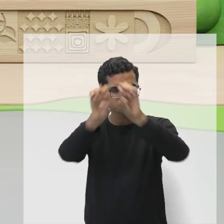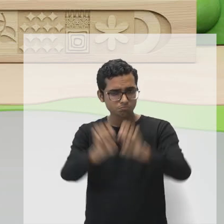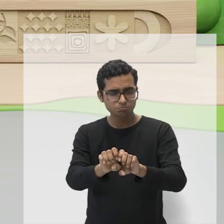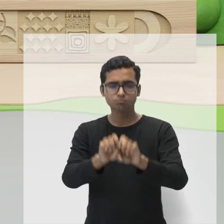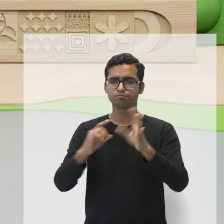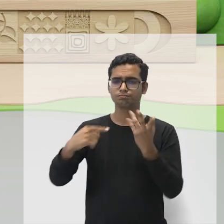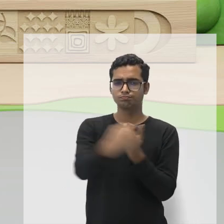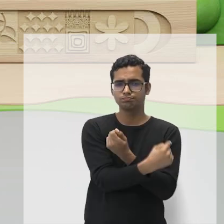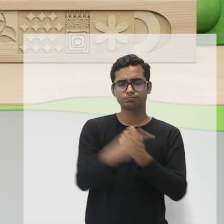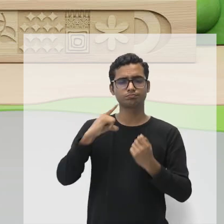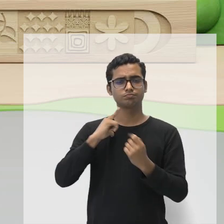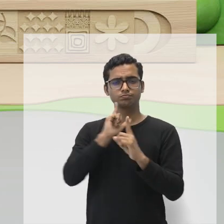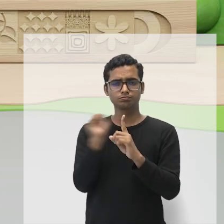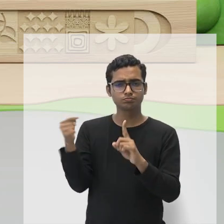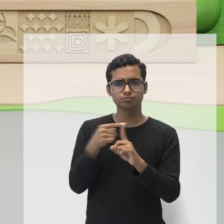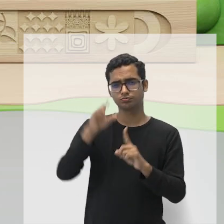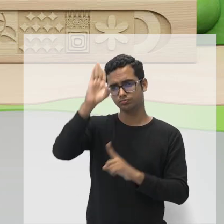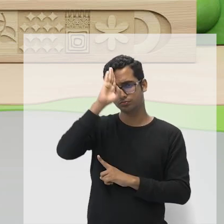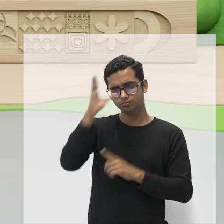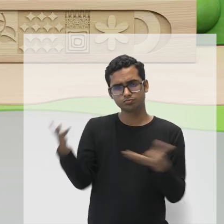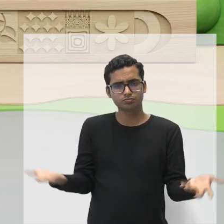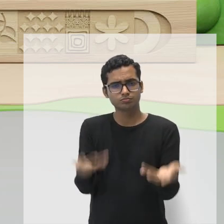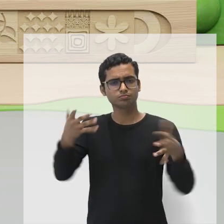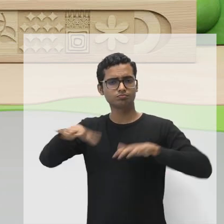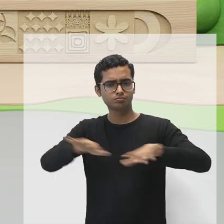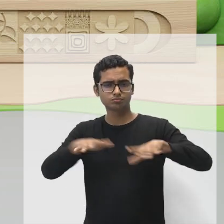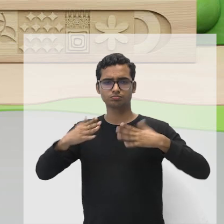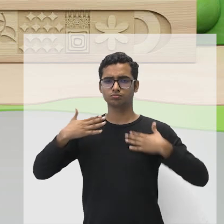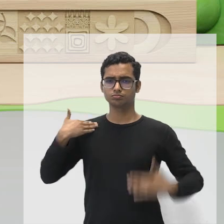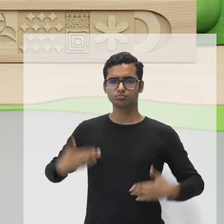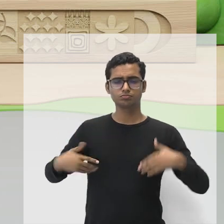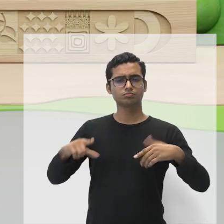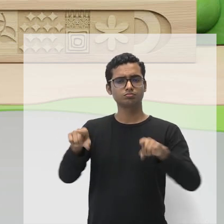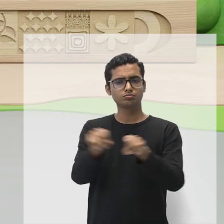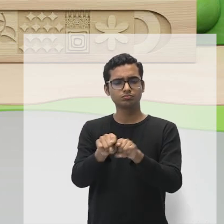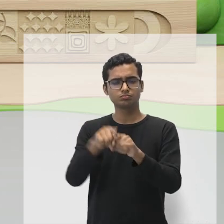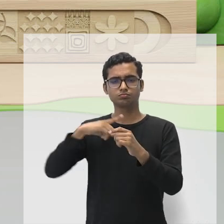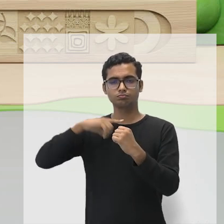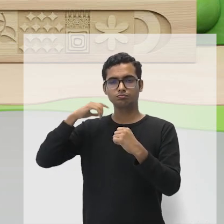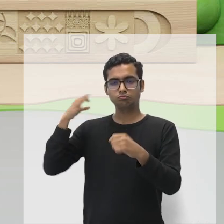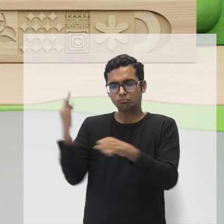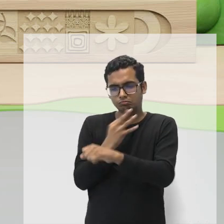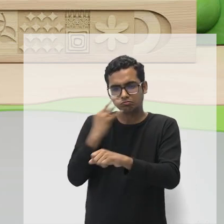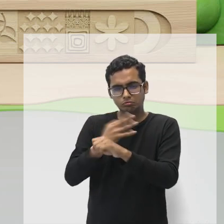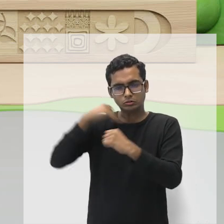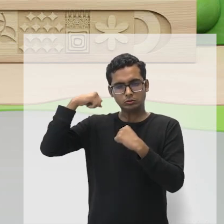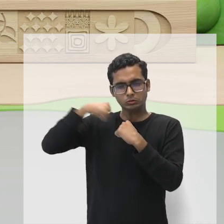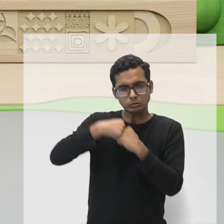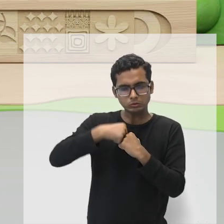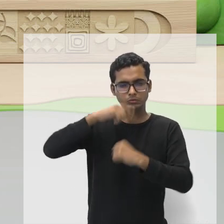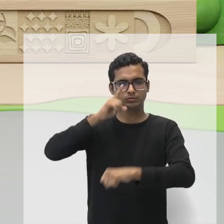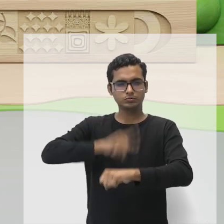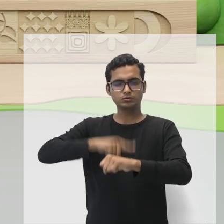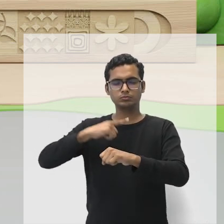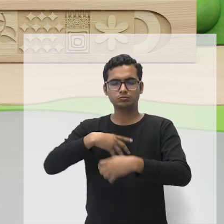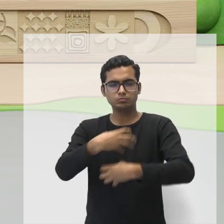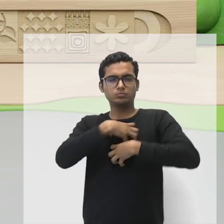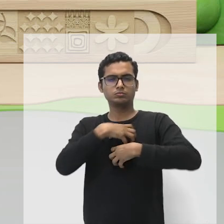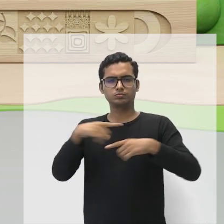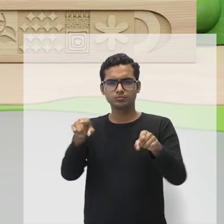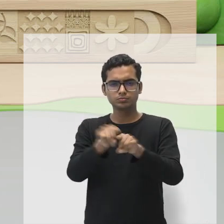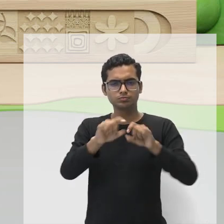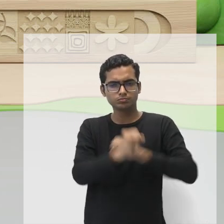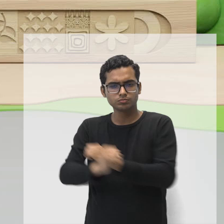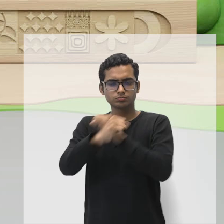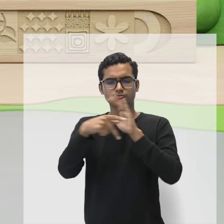nosso corpo que tem como função proporcionar o movimento ao corpo, absorver impacto e proteger